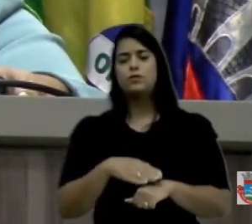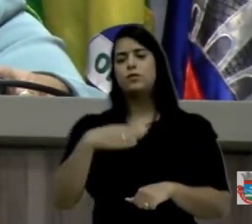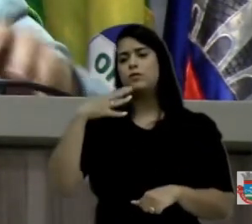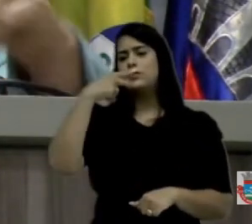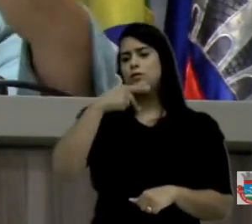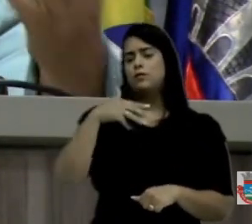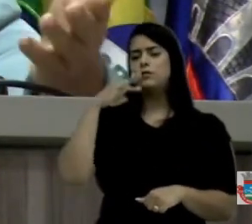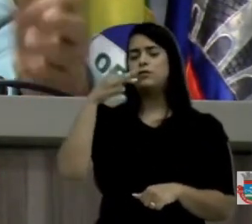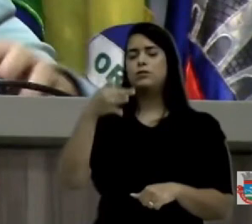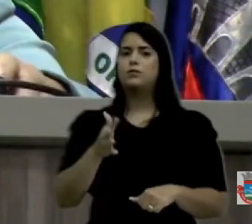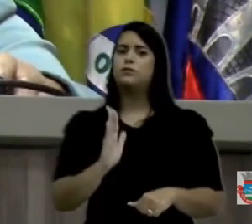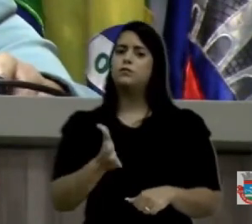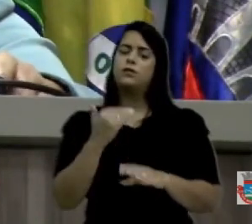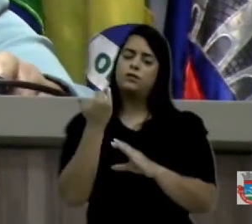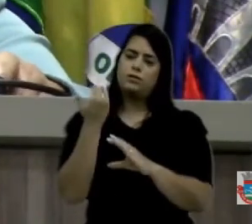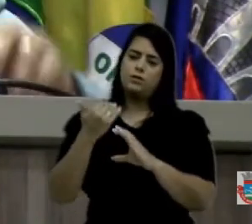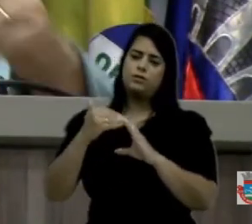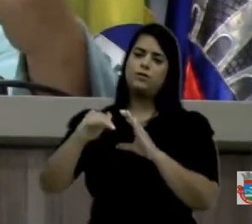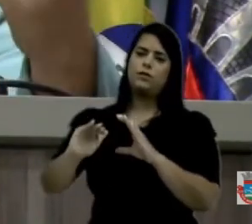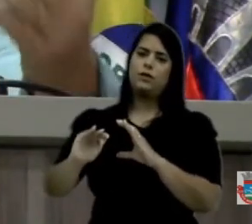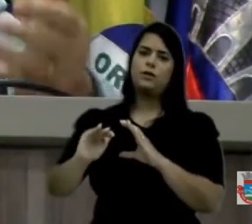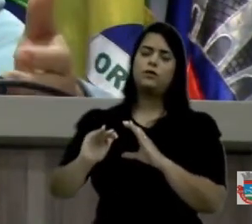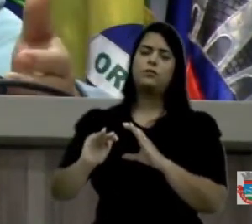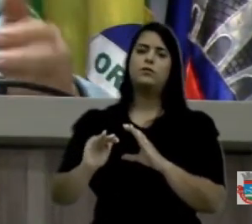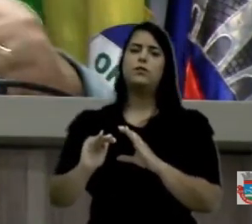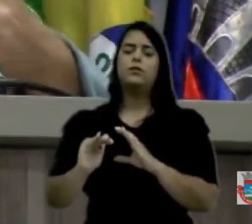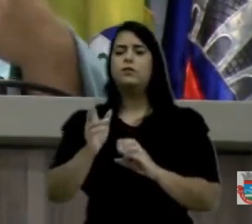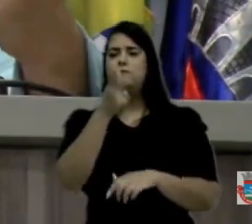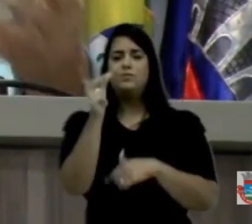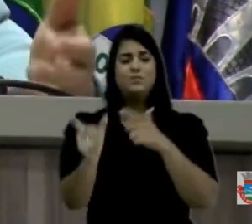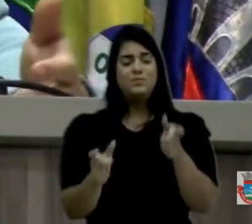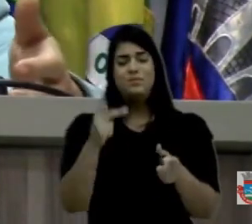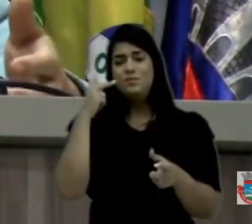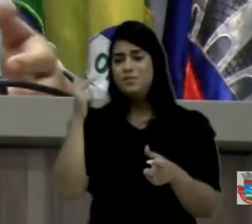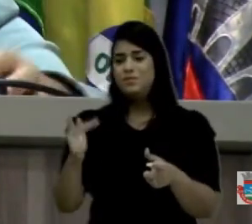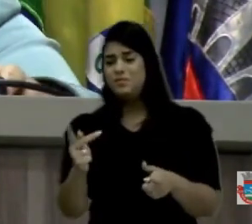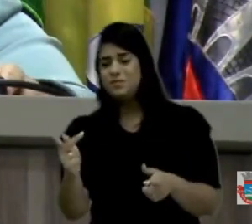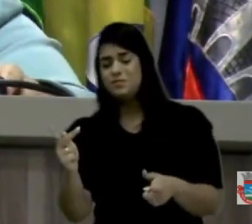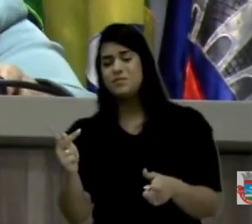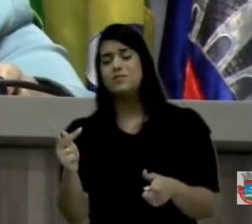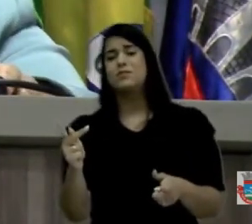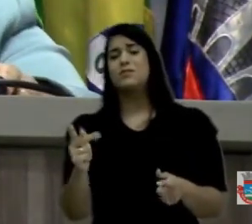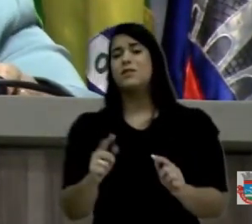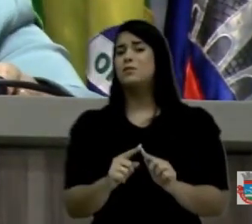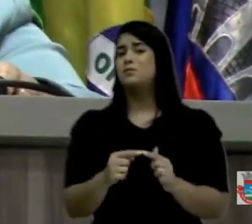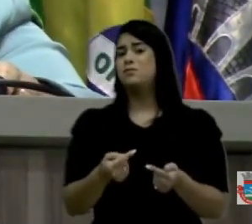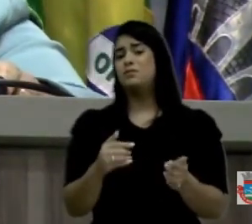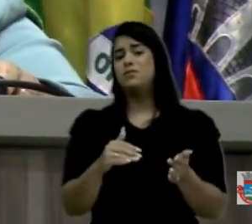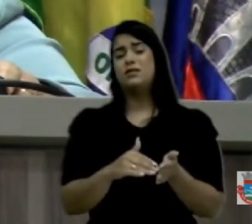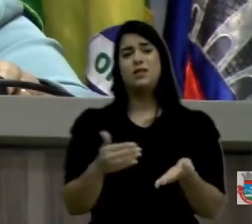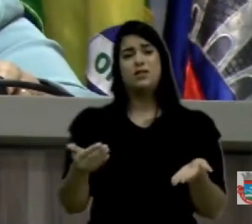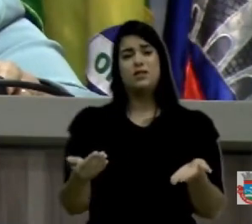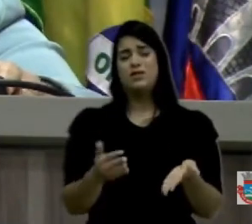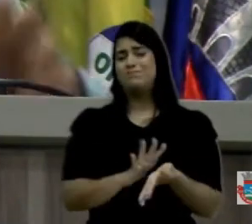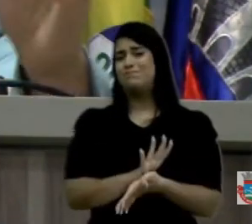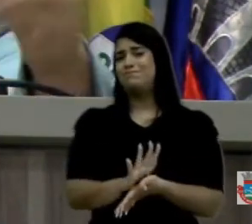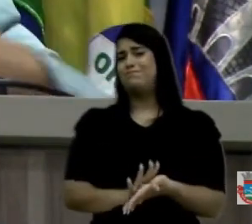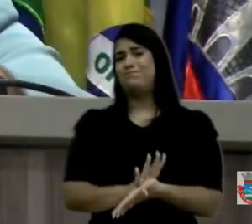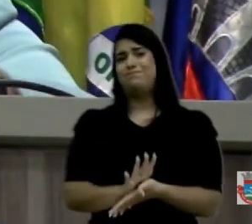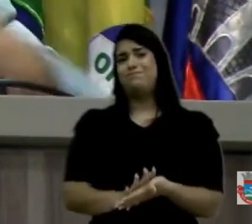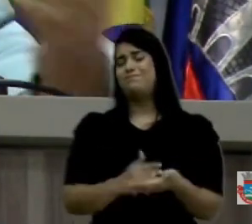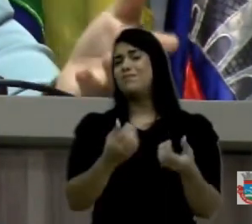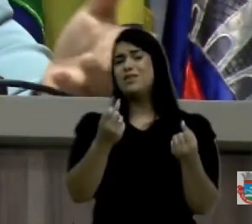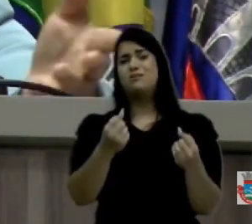Jardim porque já foi enviado por e-mail já foi pessoas lá já foi os vereadores lá e até agora nada é feito e não